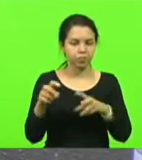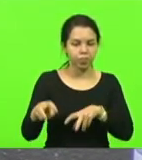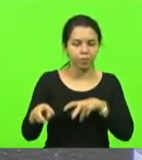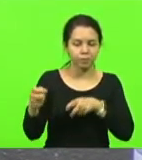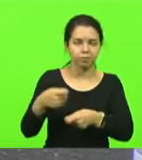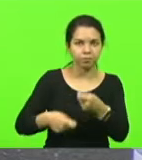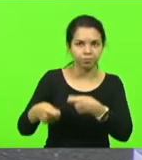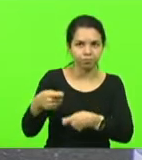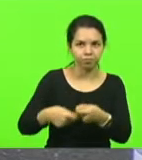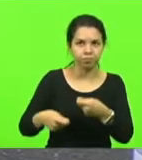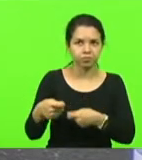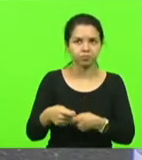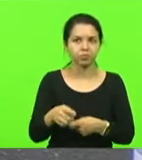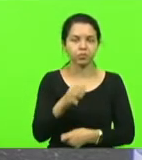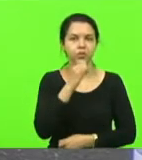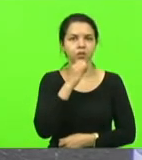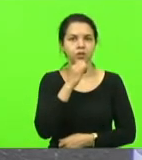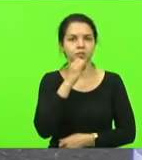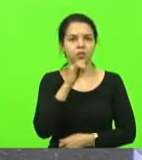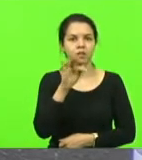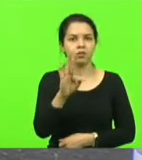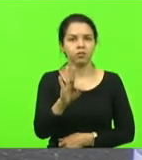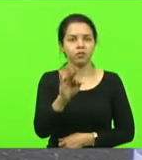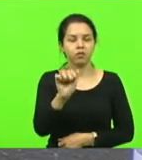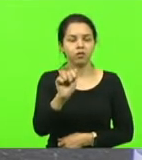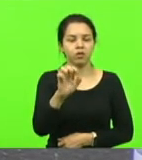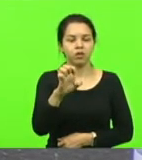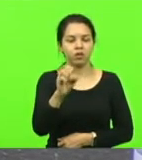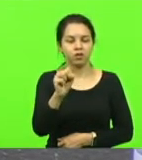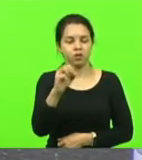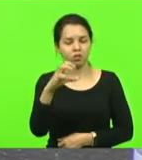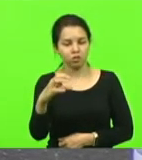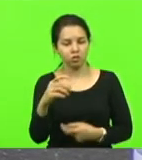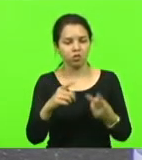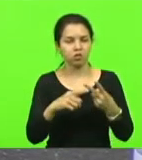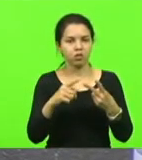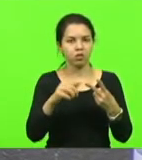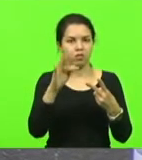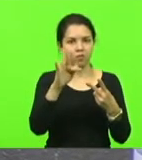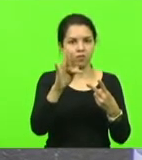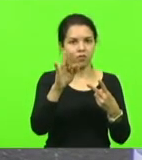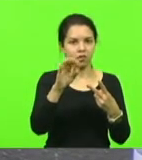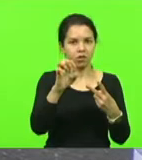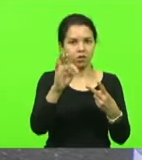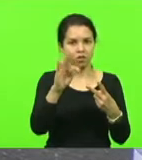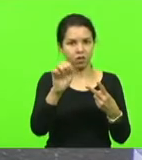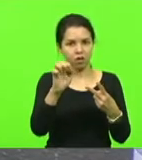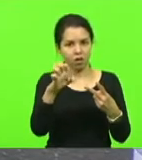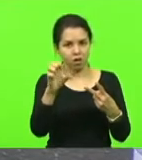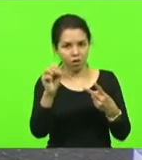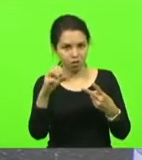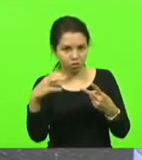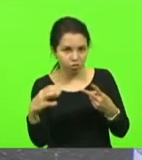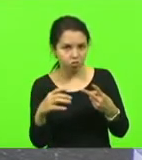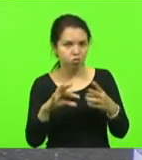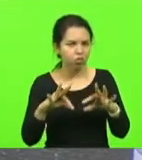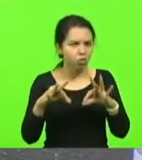exemplo, a FAESC, a FETAESC, todas as entidades, inclusive,